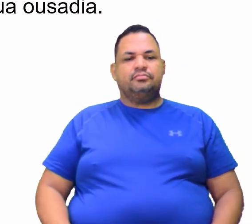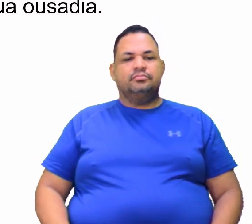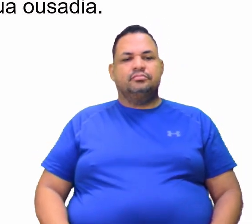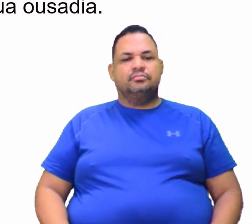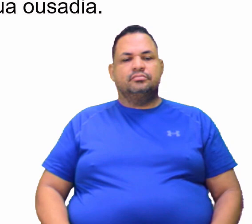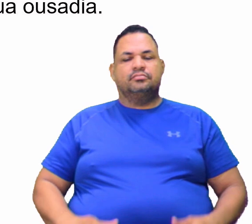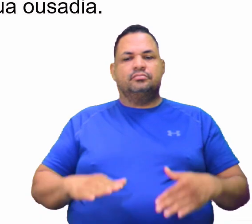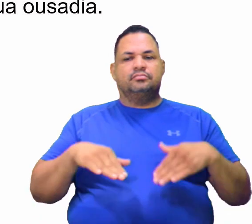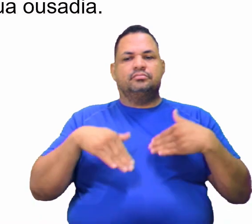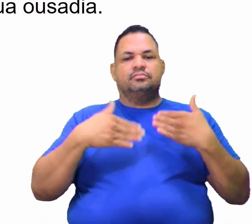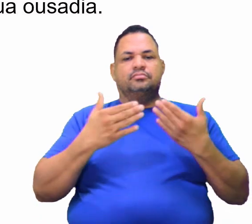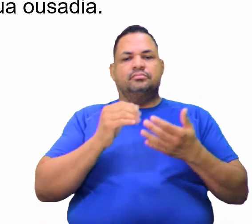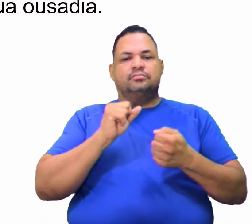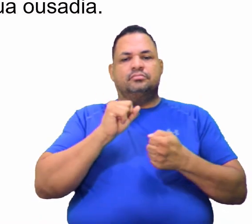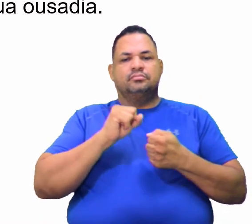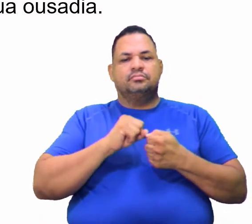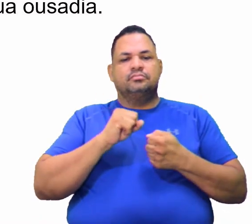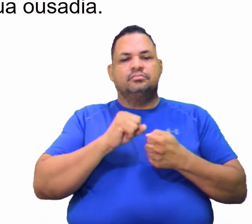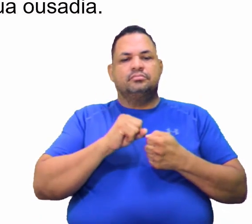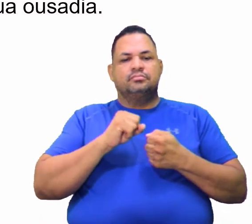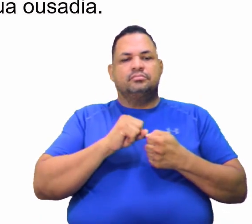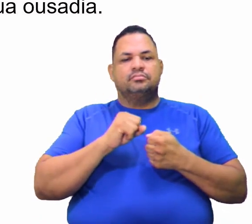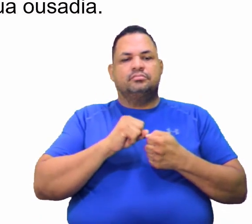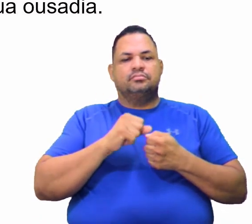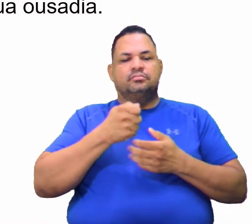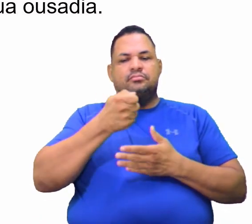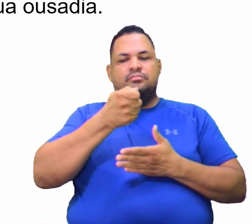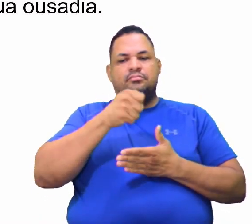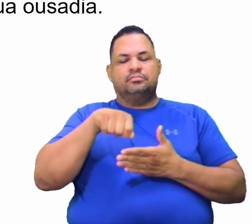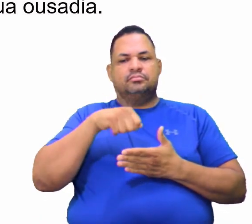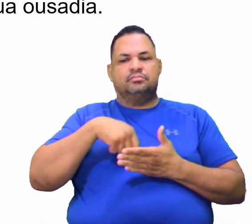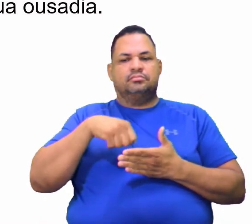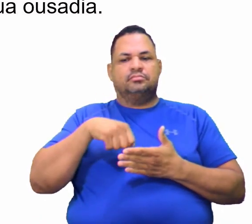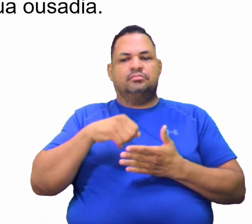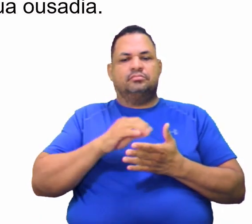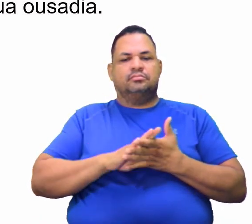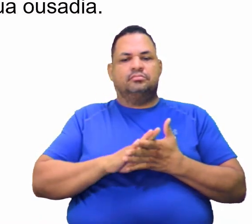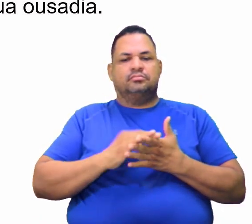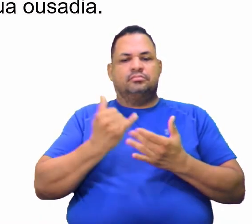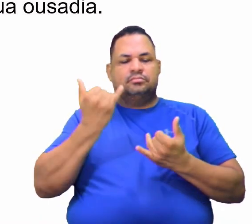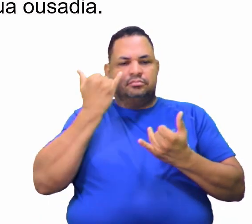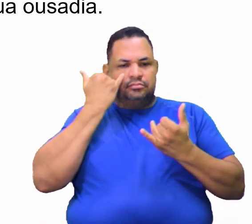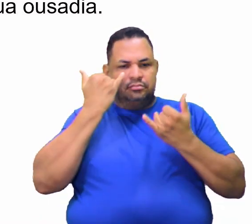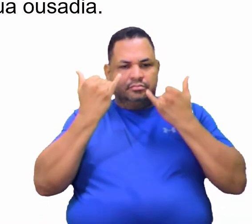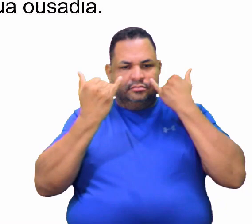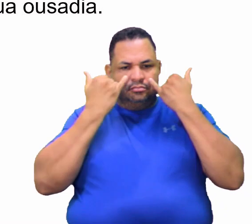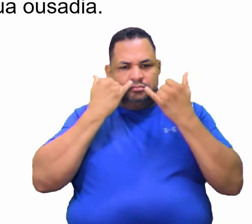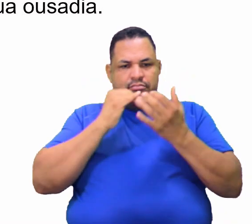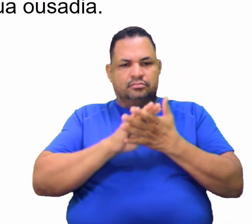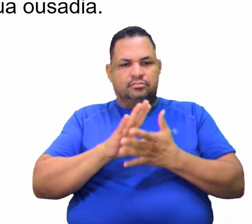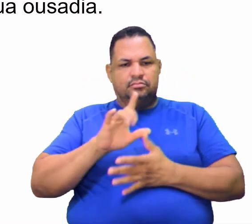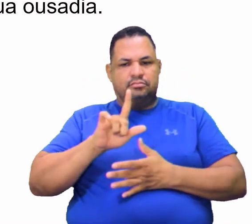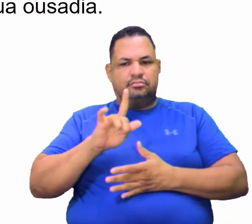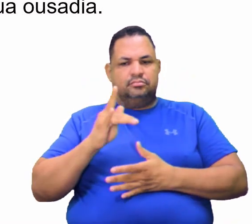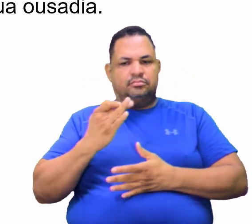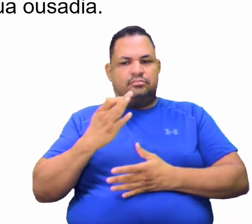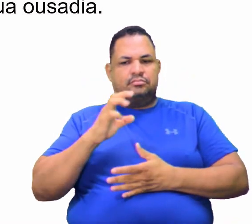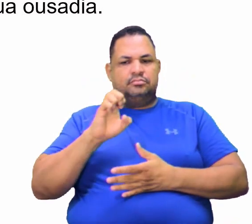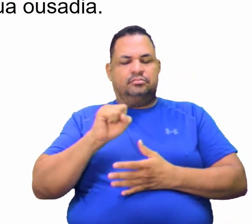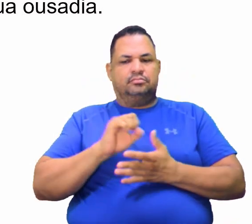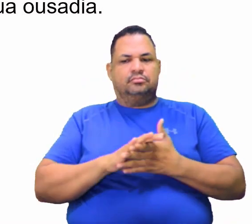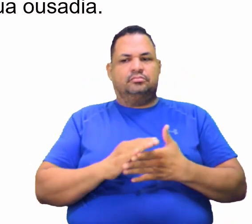ele. Quando eu vou fazer a correção, aí eu vou informei-lhe.